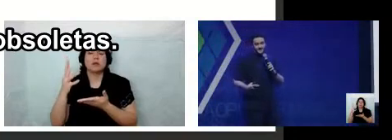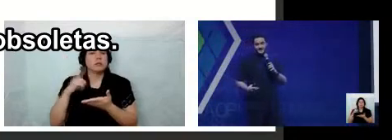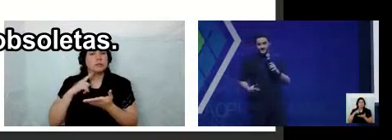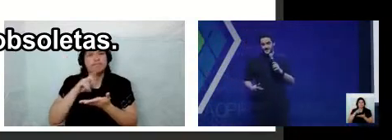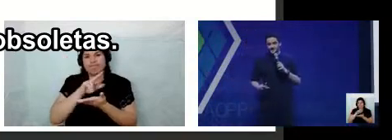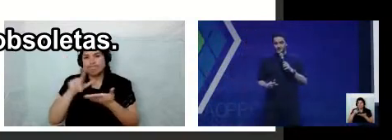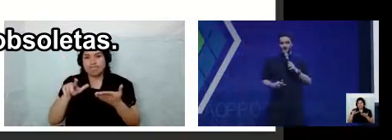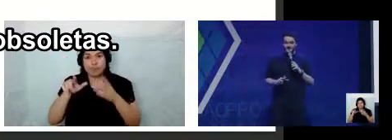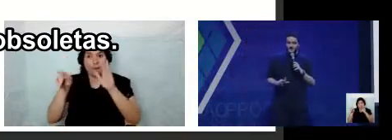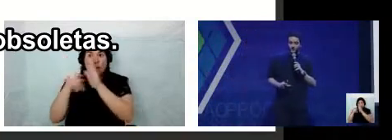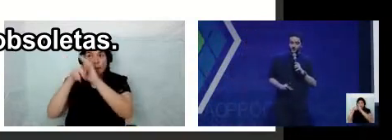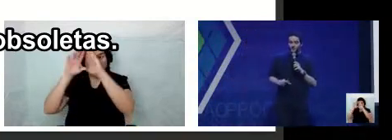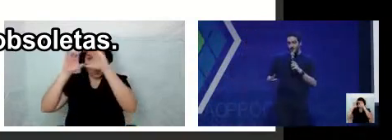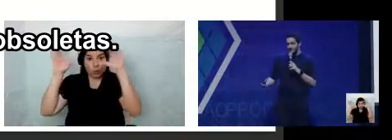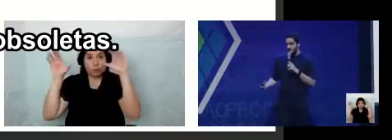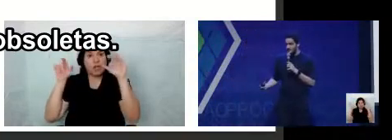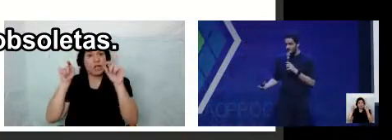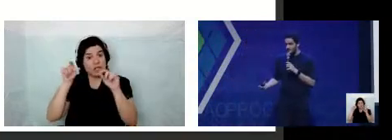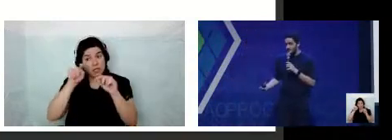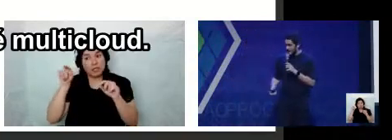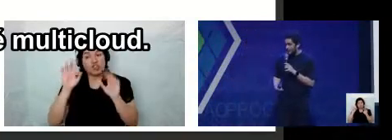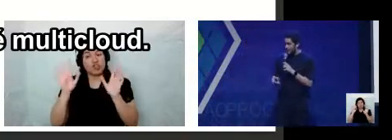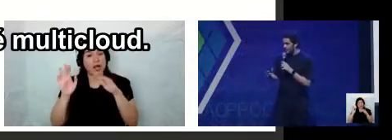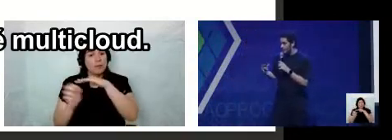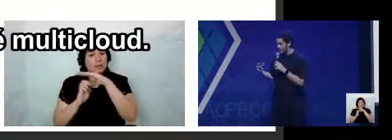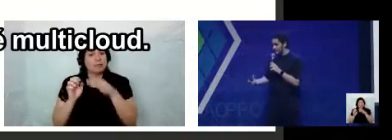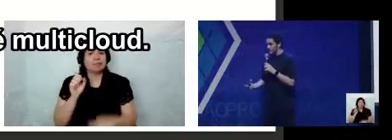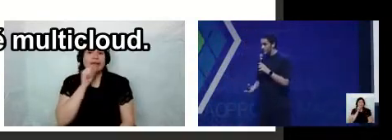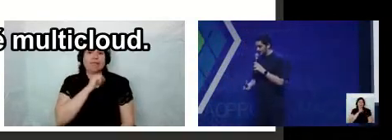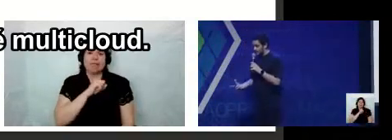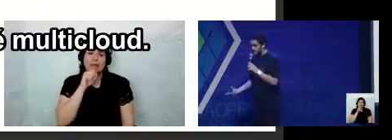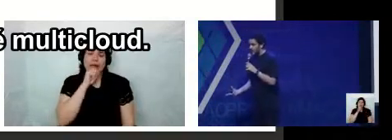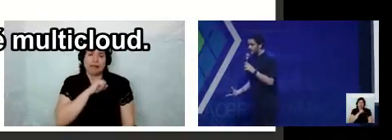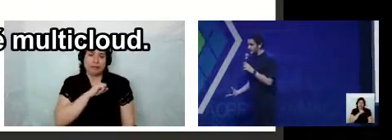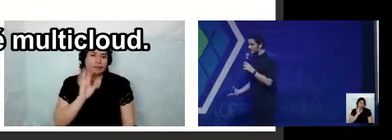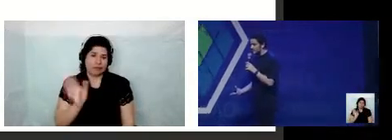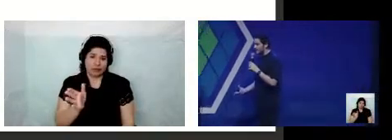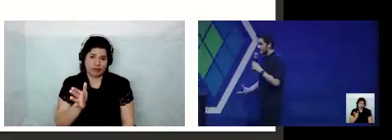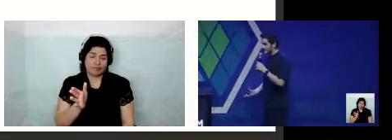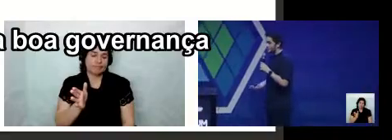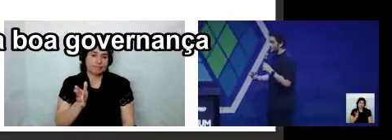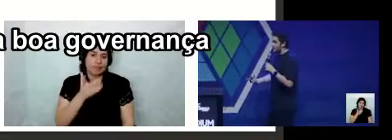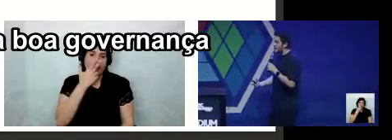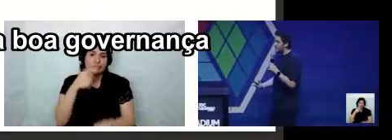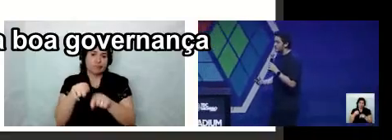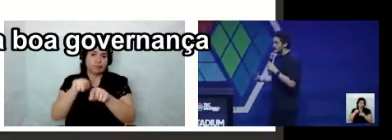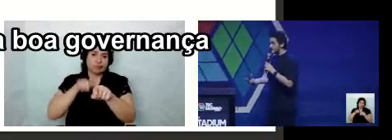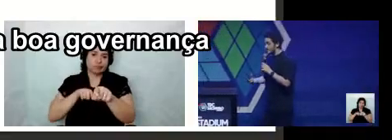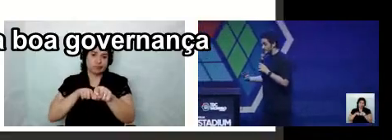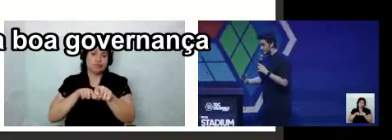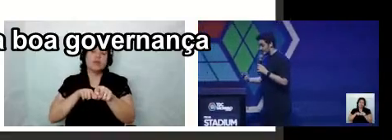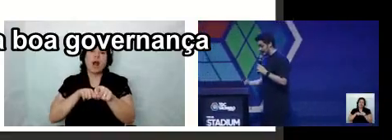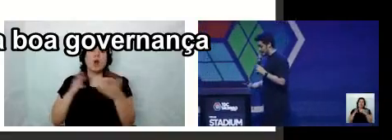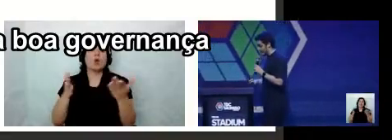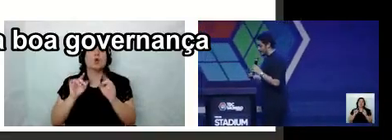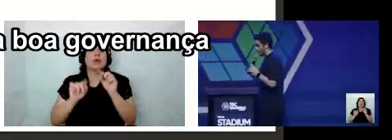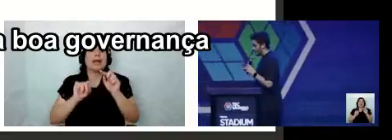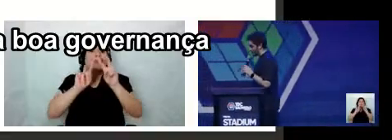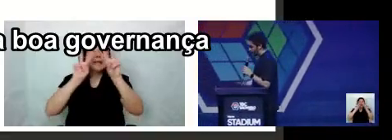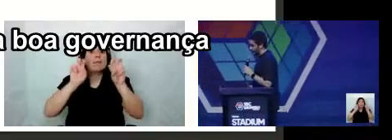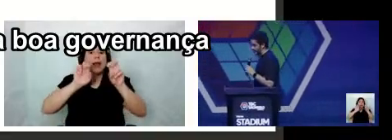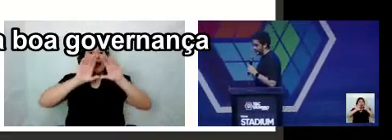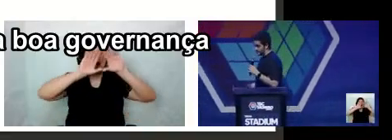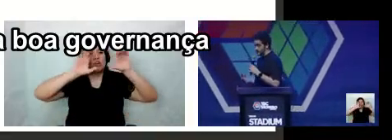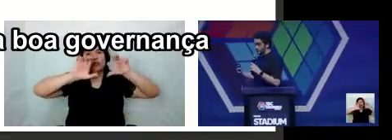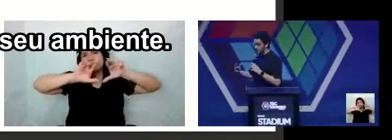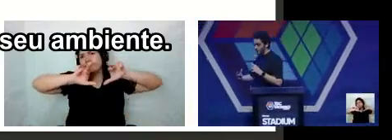essas empresas elas já estão obsoletas. E aí agora o termo do momento é multi-cloud. E multi-cloud exige que você tenha uma